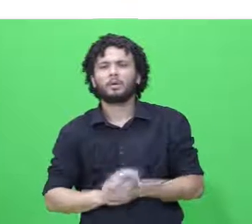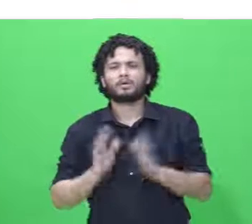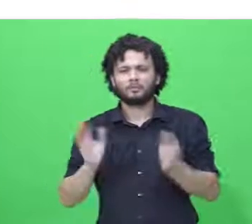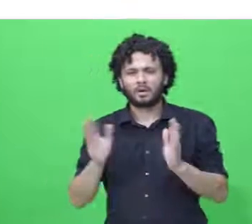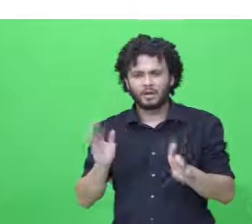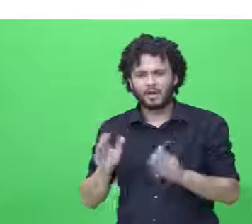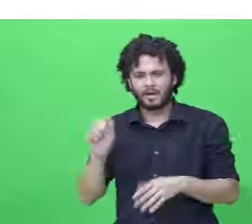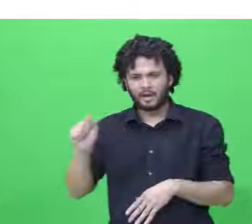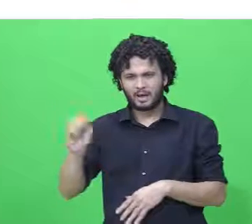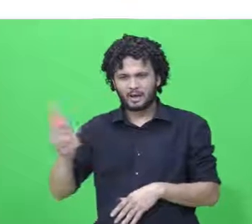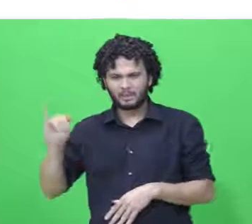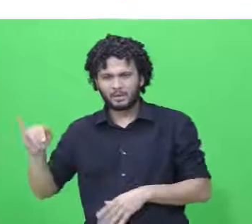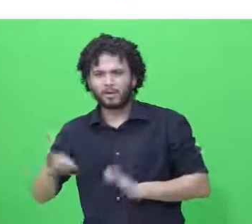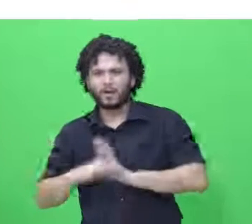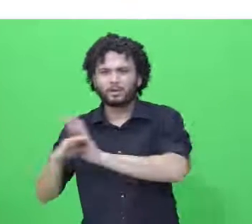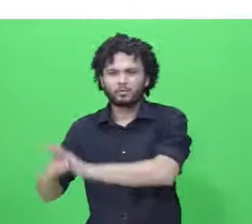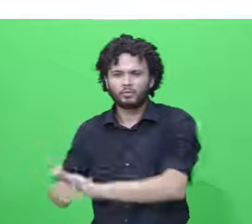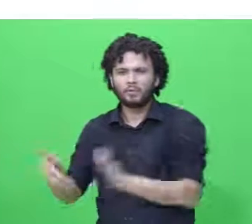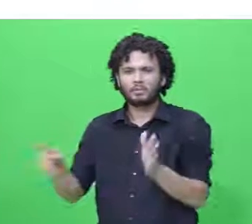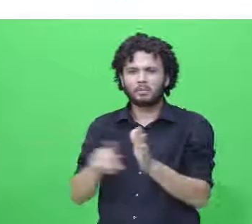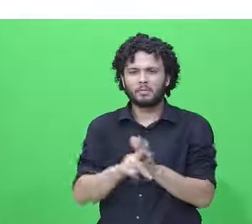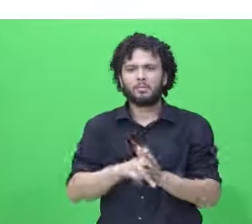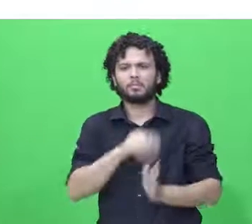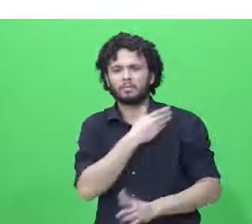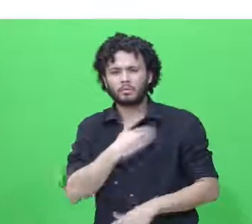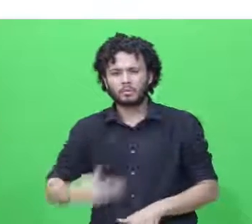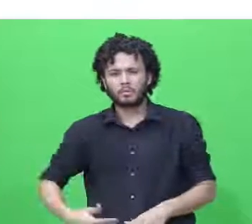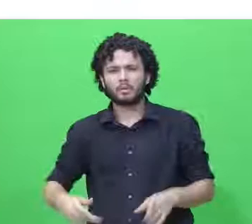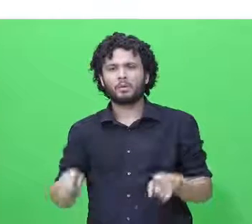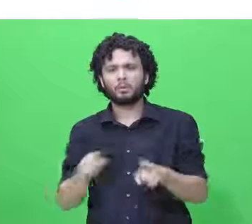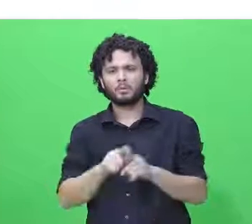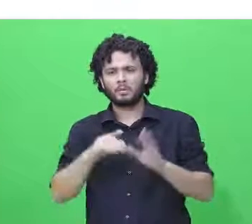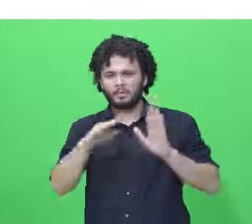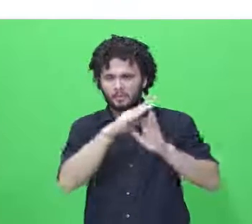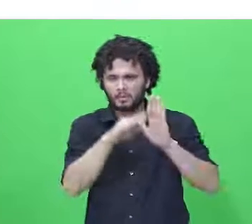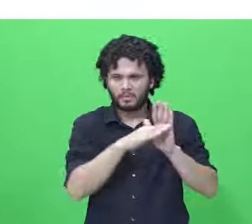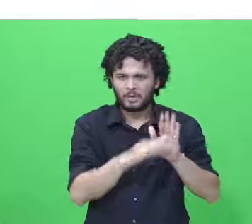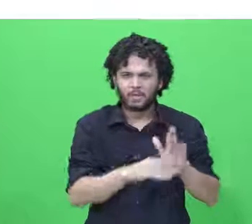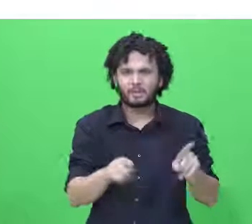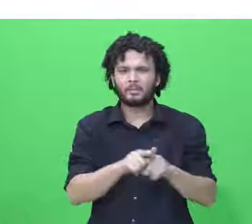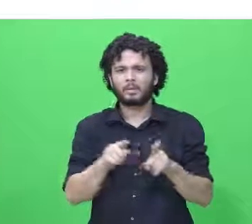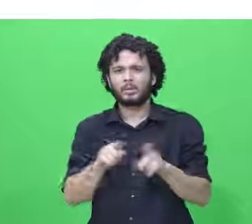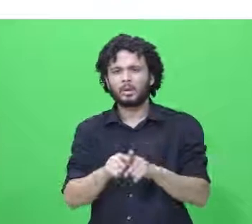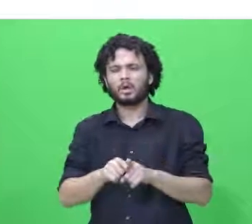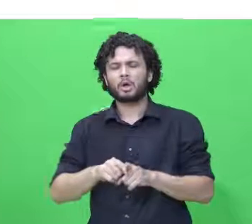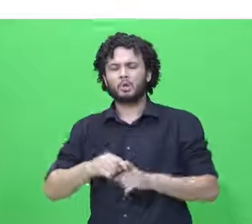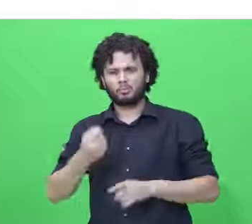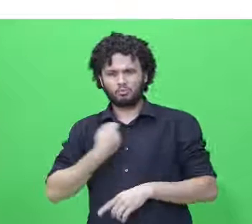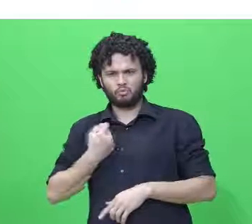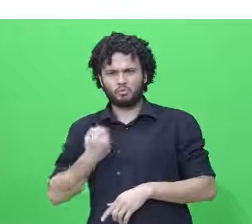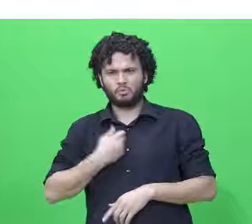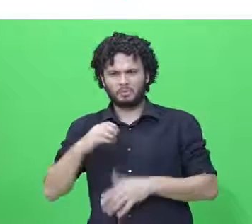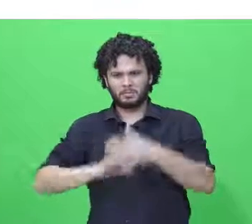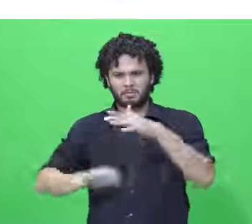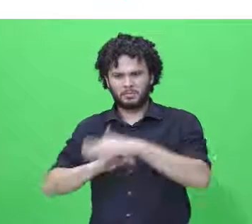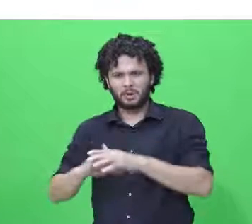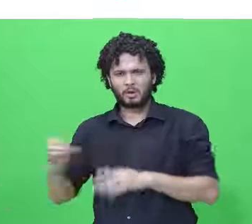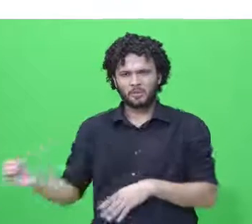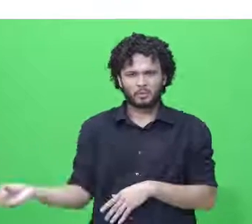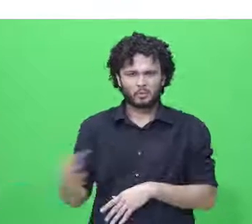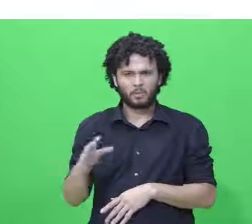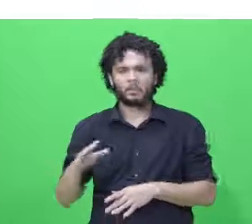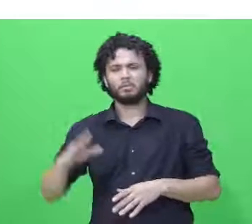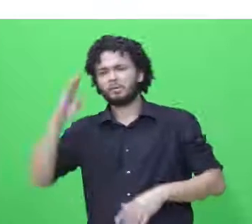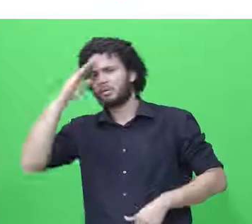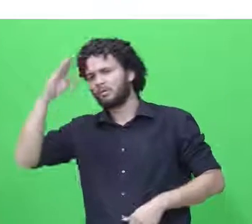AIB conseguiu o apoio de uma parcela das camadas médias, membros do alto clero e de um grande número de empresários e de alguns oficiais das